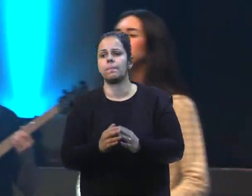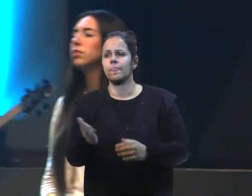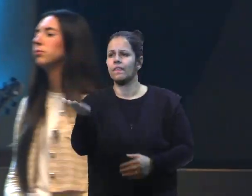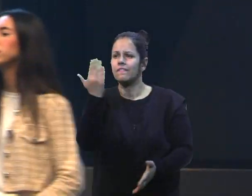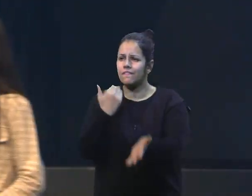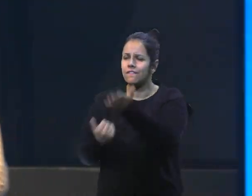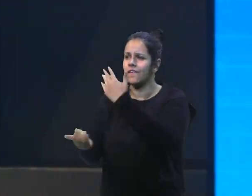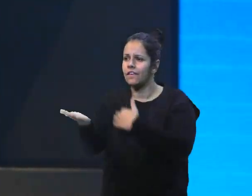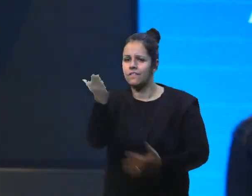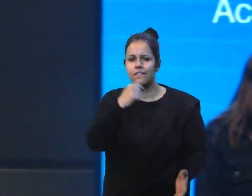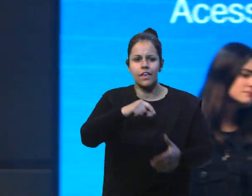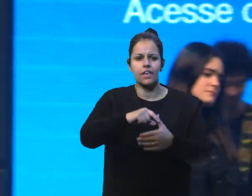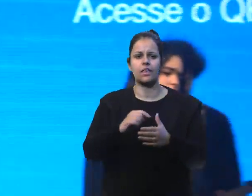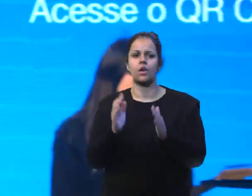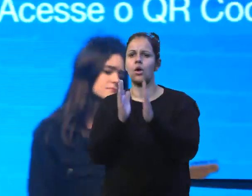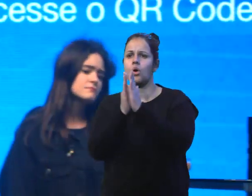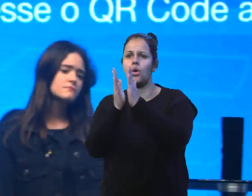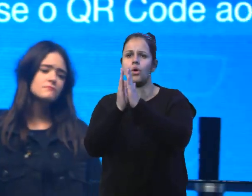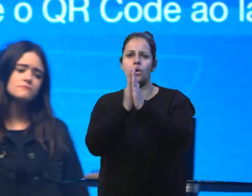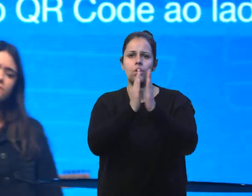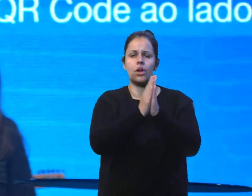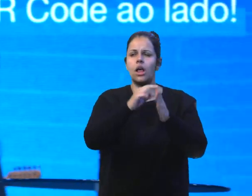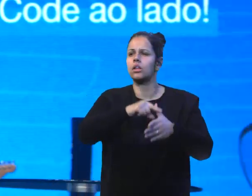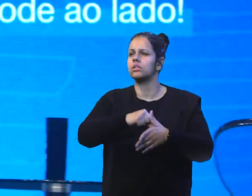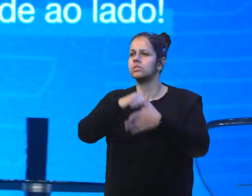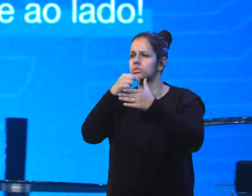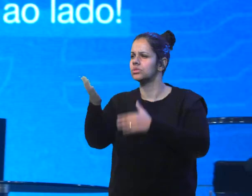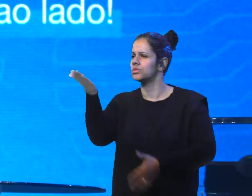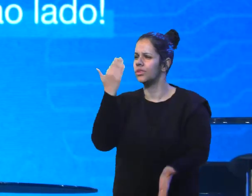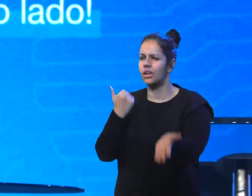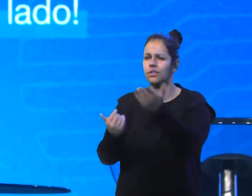orar por quem está aqui à frente.